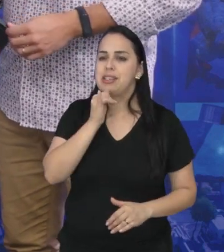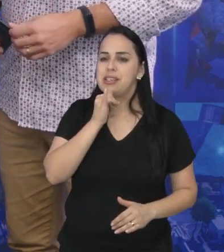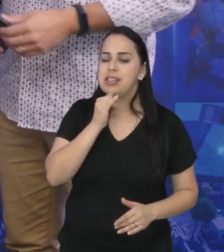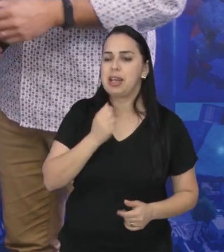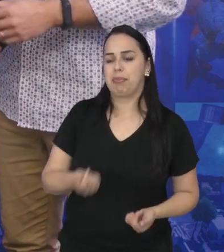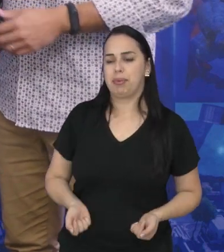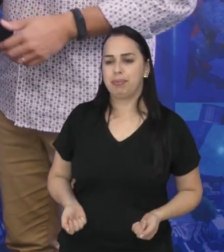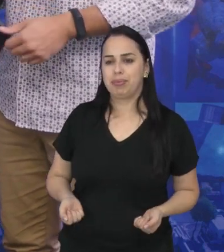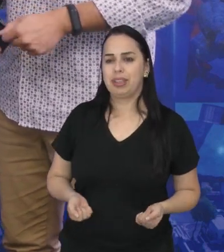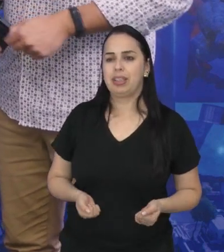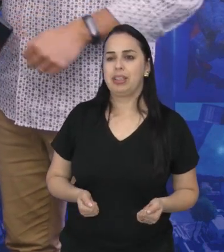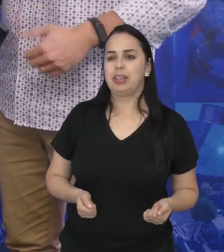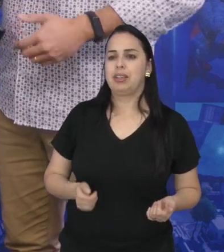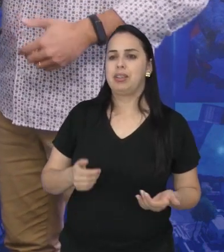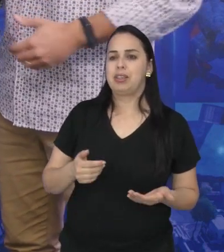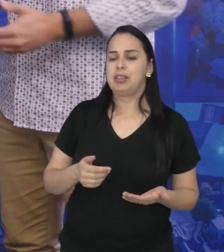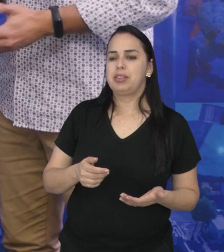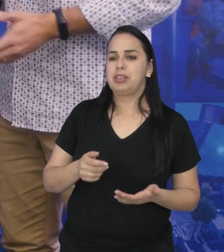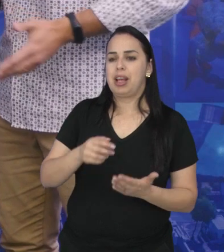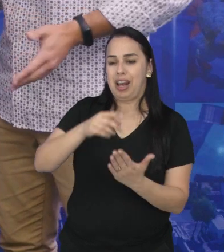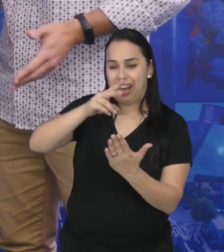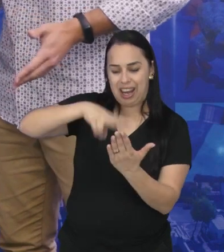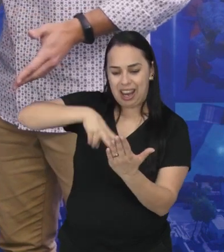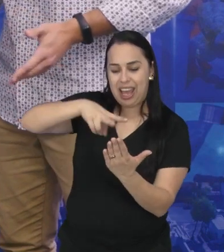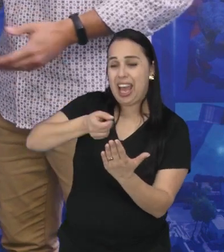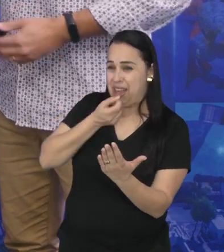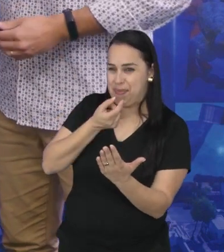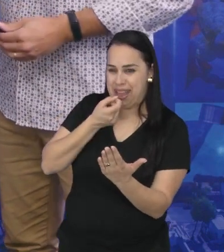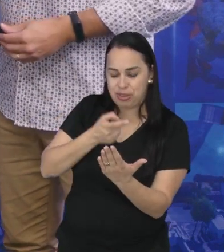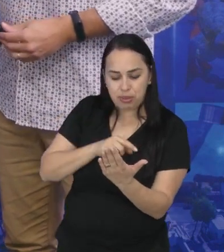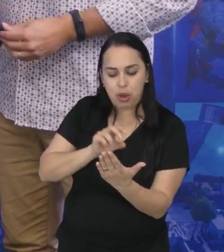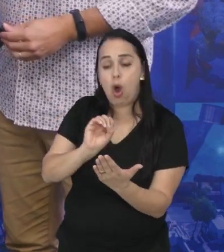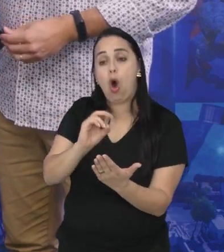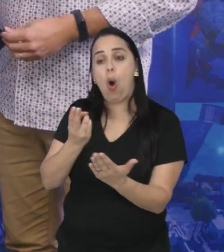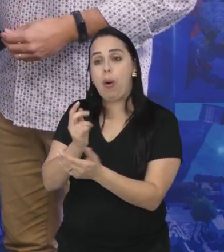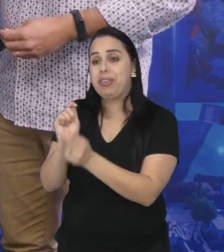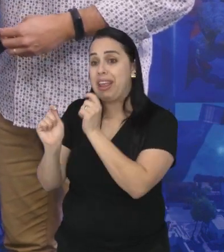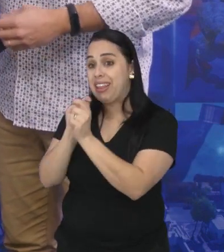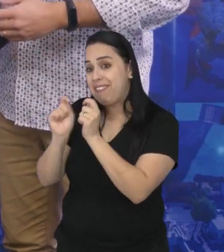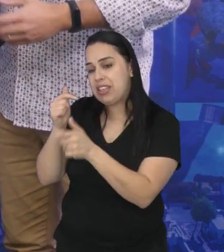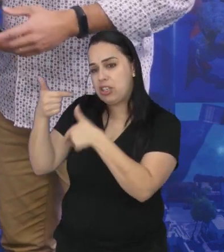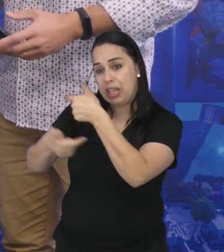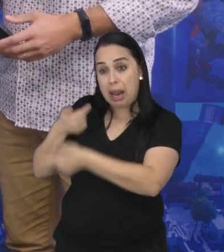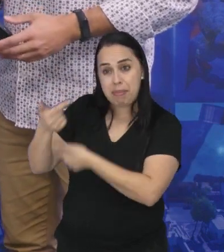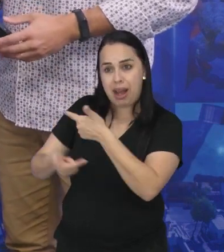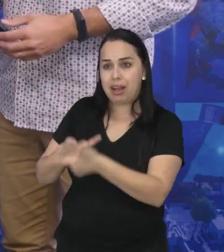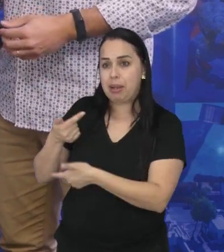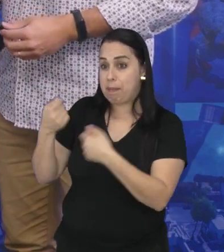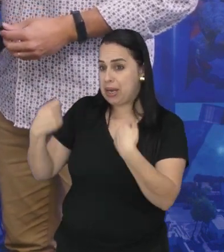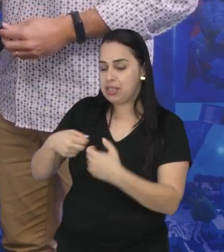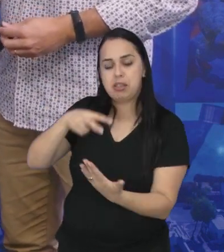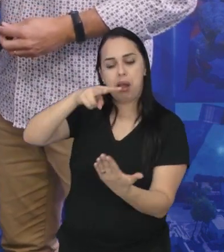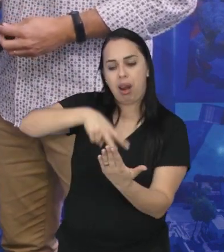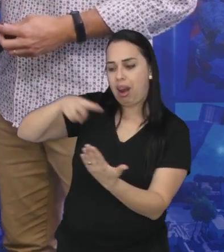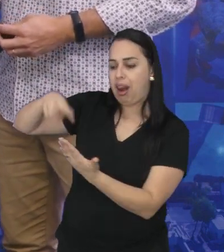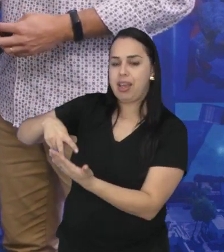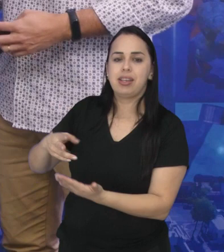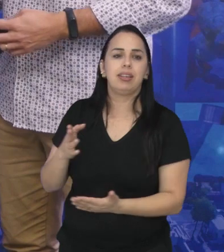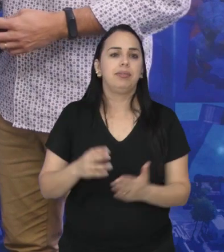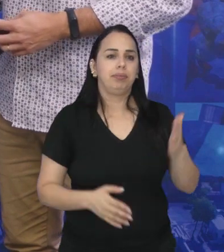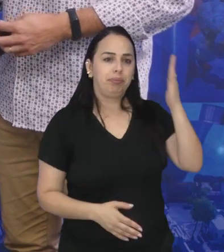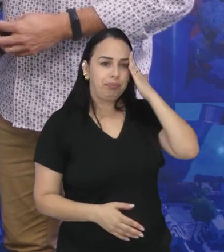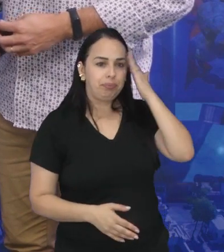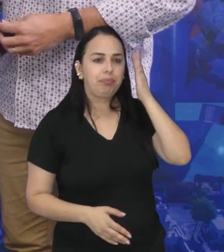da vida, seja para interpretar uma bula de remédio. Sim. Né? Ou para uma entrevista de emprego, sim. Né?